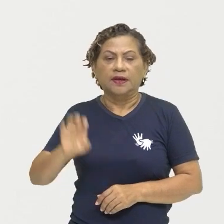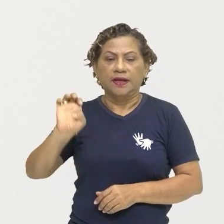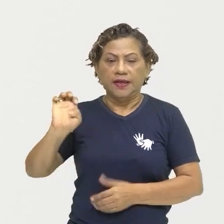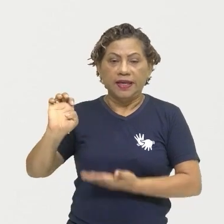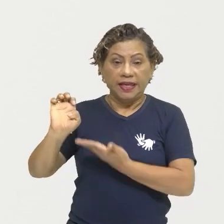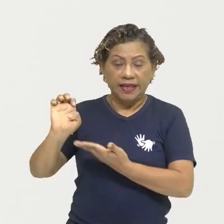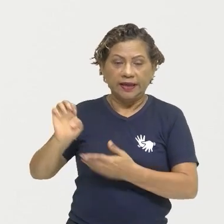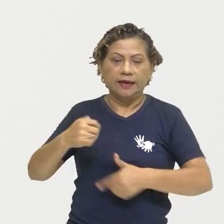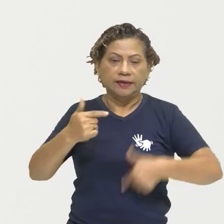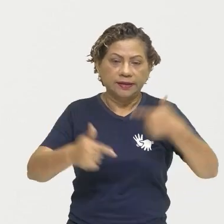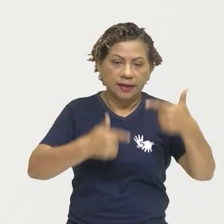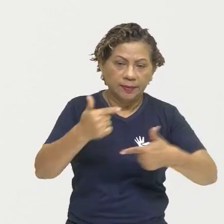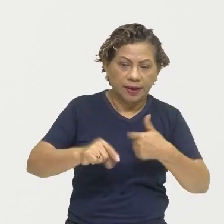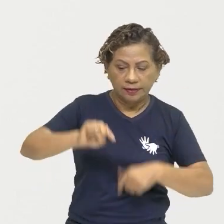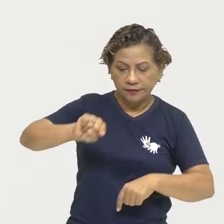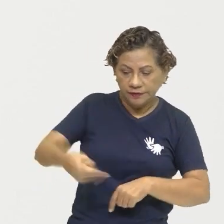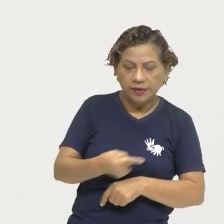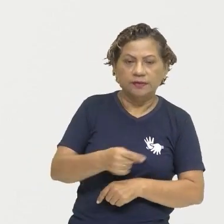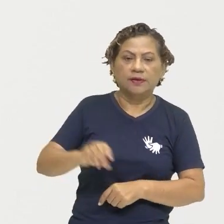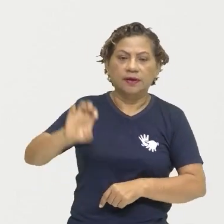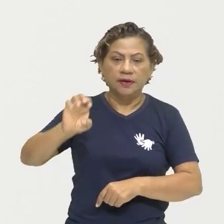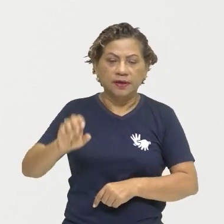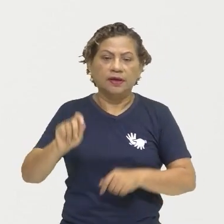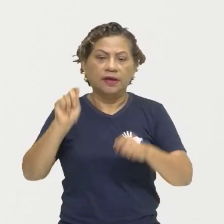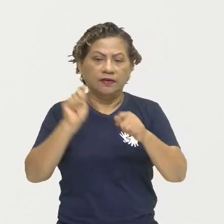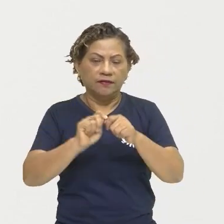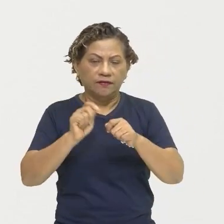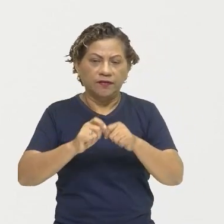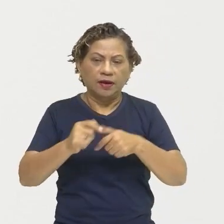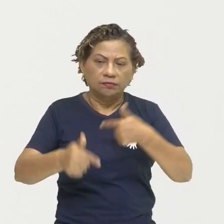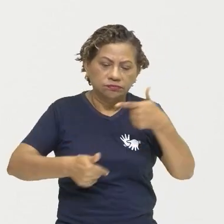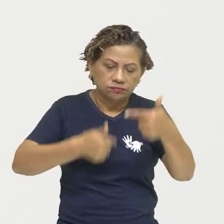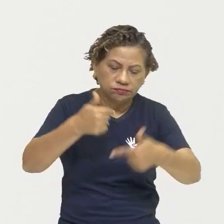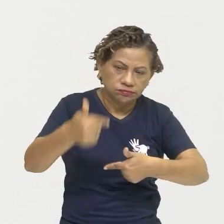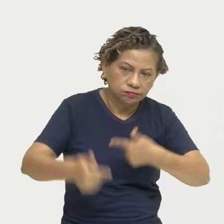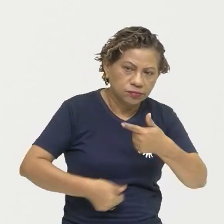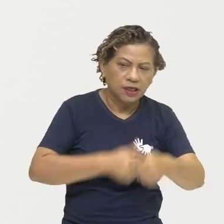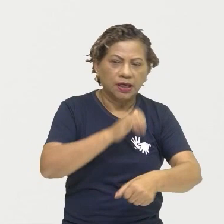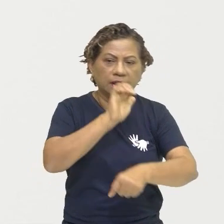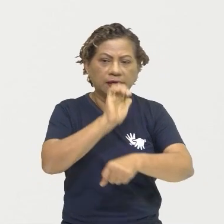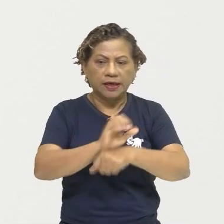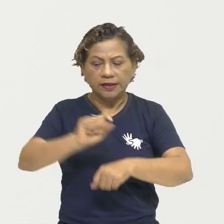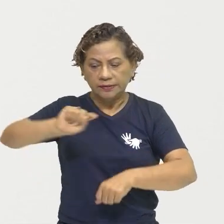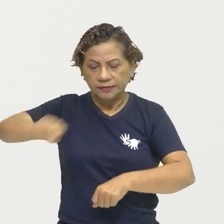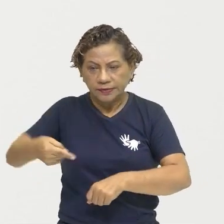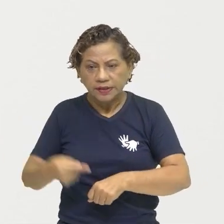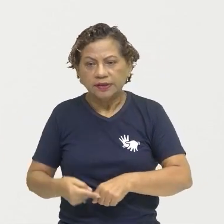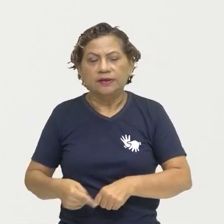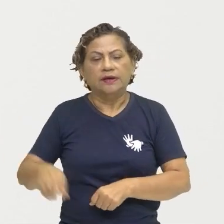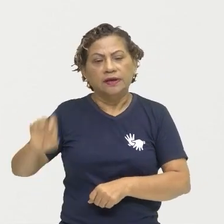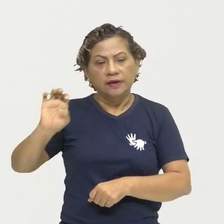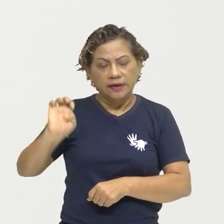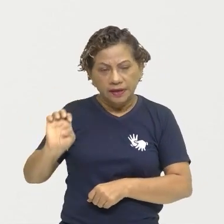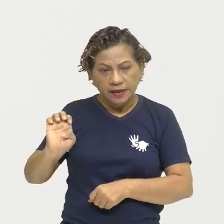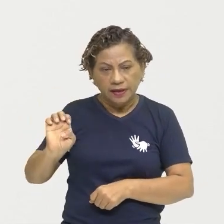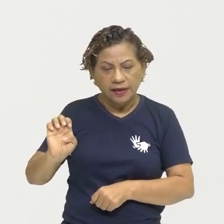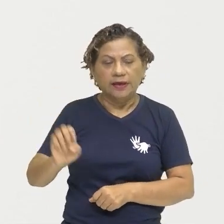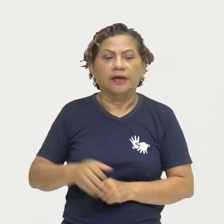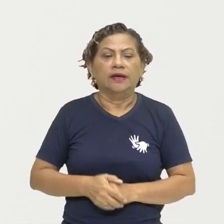e faz serviços extras e ainda encontra tempo para se divertir nos finais de semana. Aqui